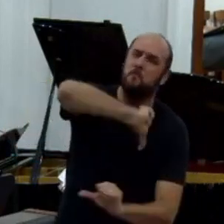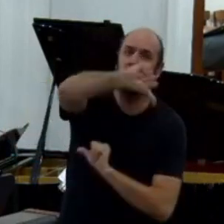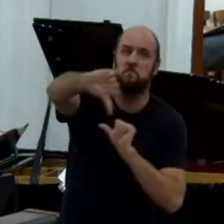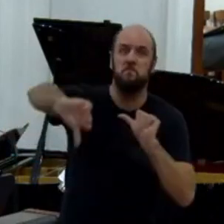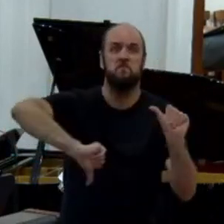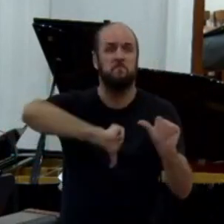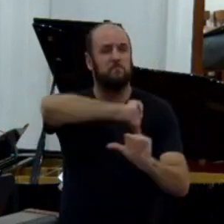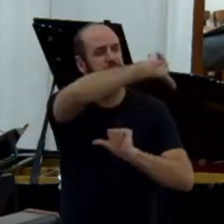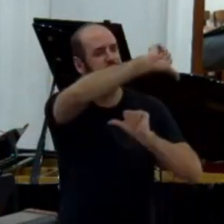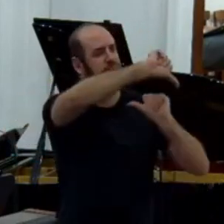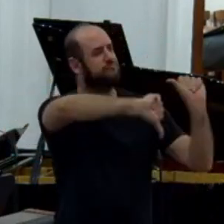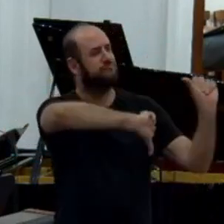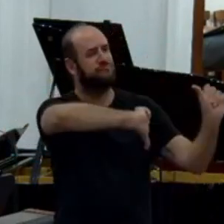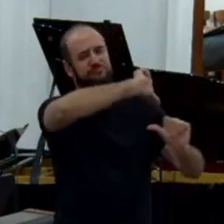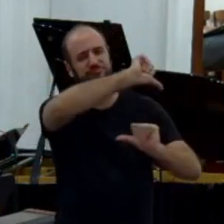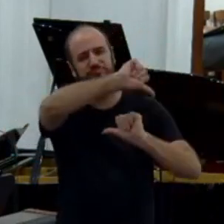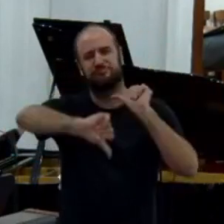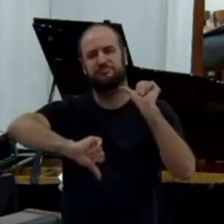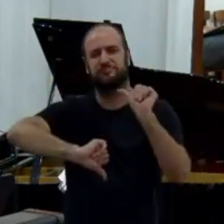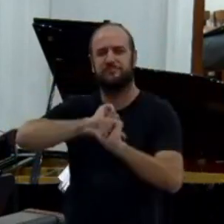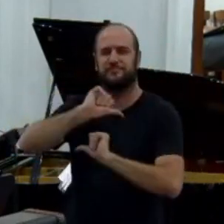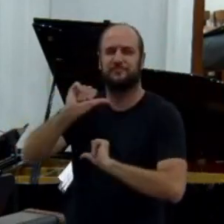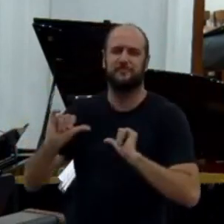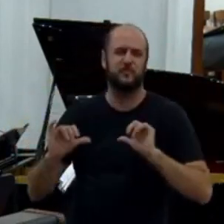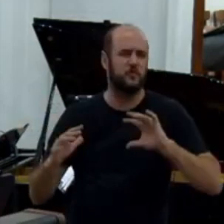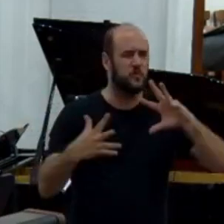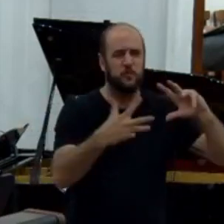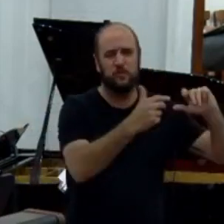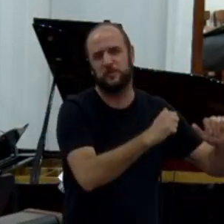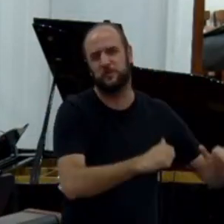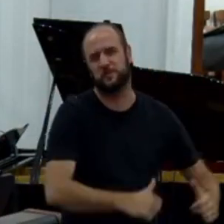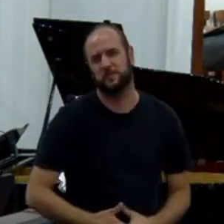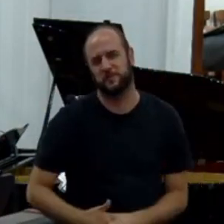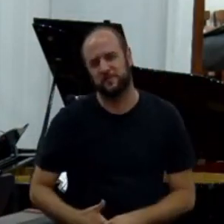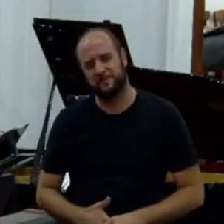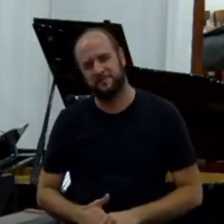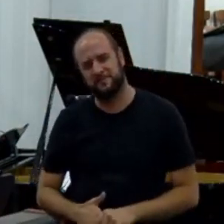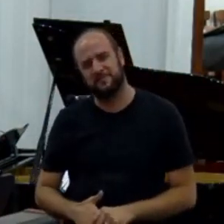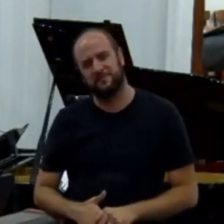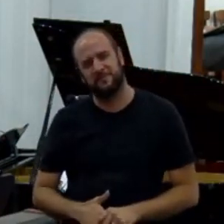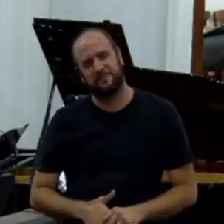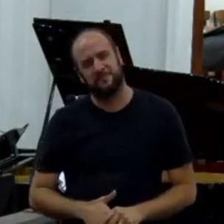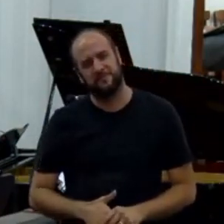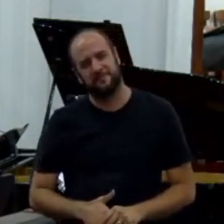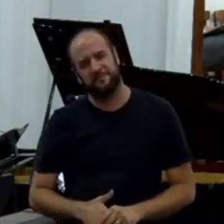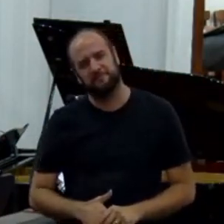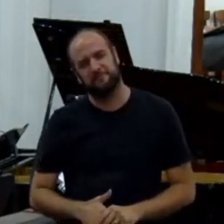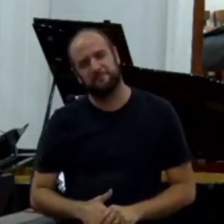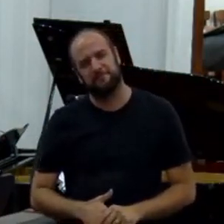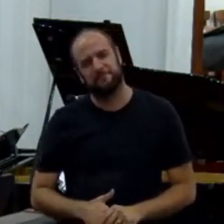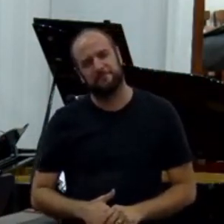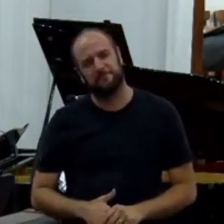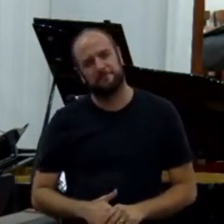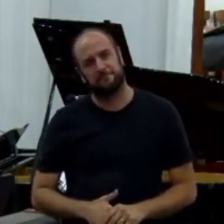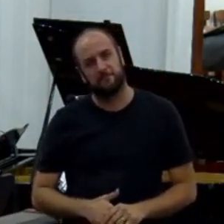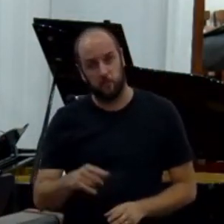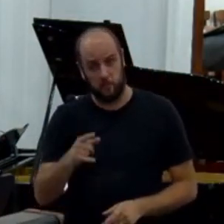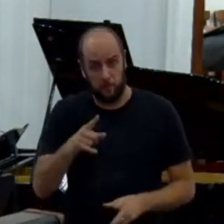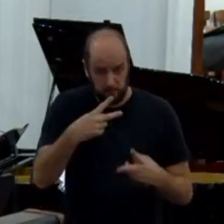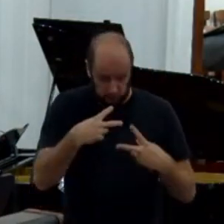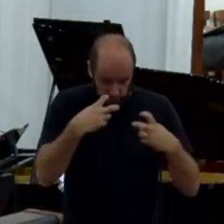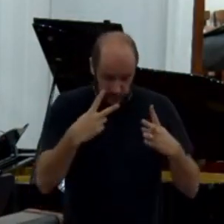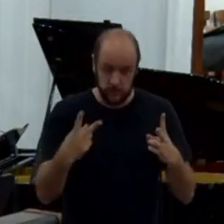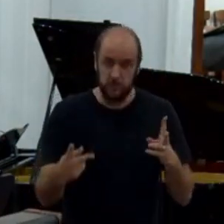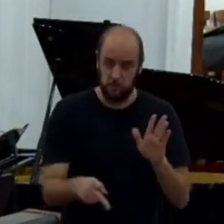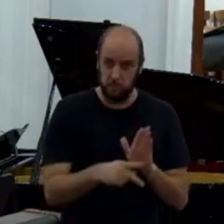nós todos. A nós todos. ao reconhecer a sua miséria,